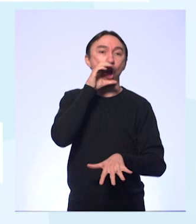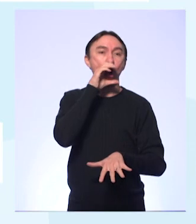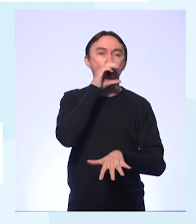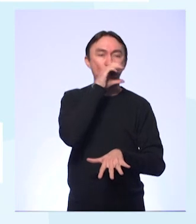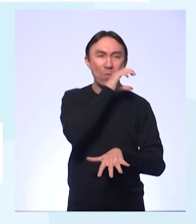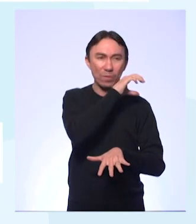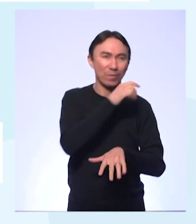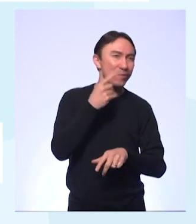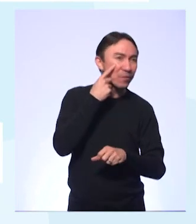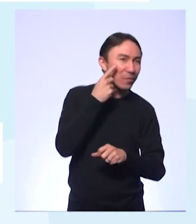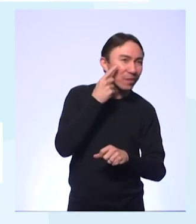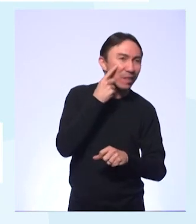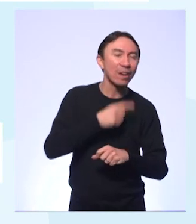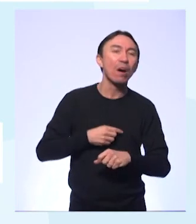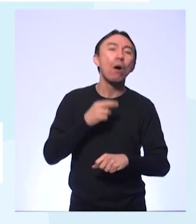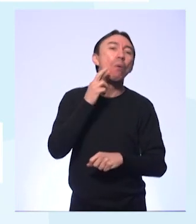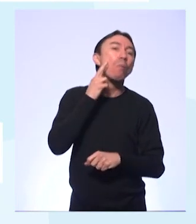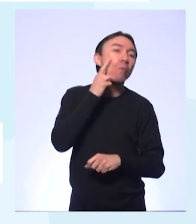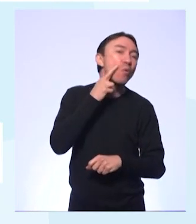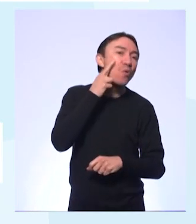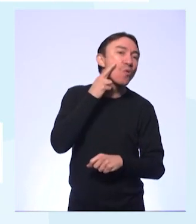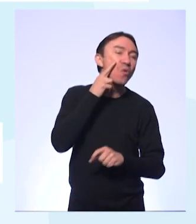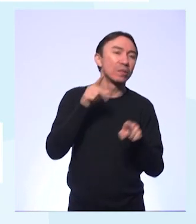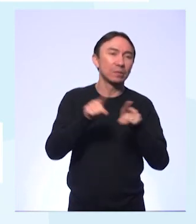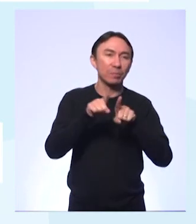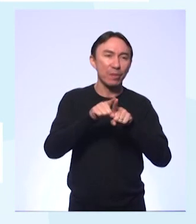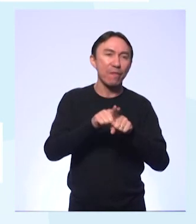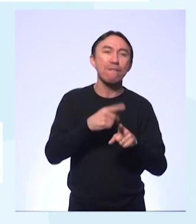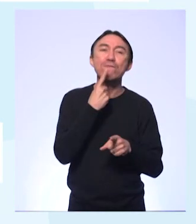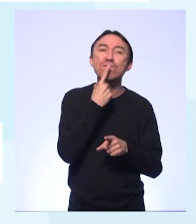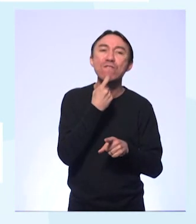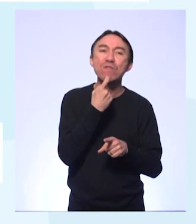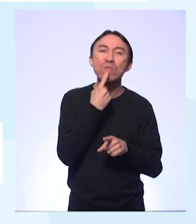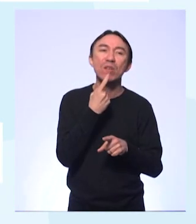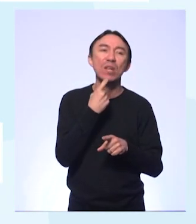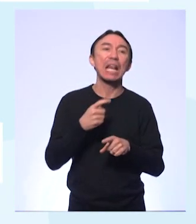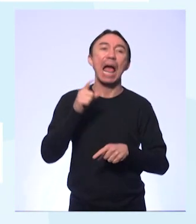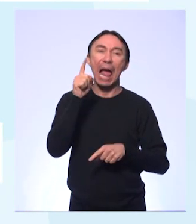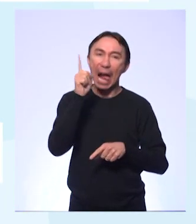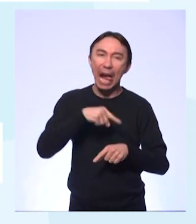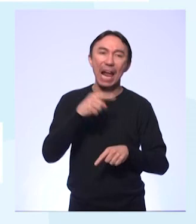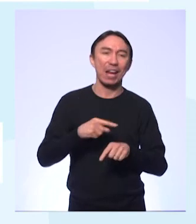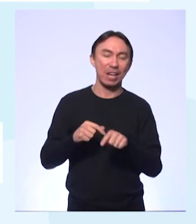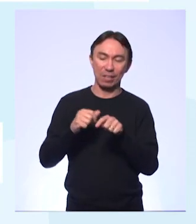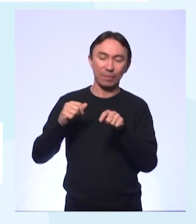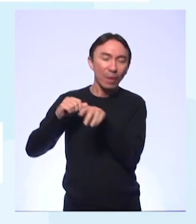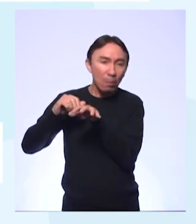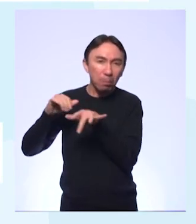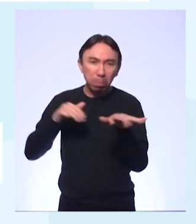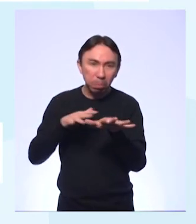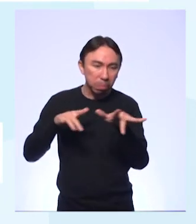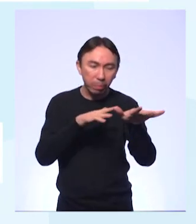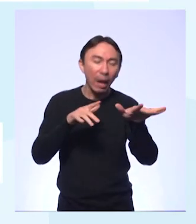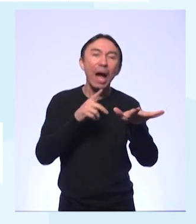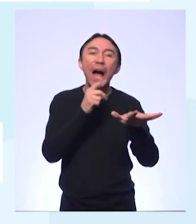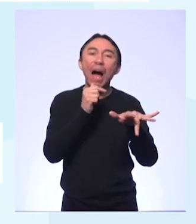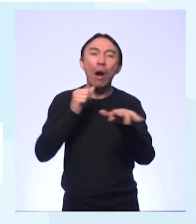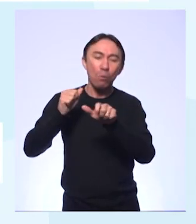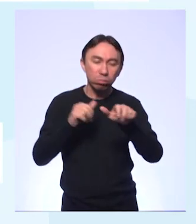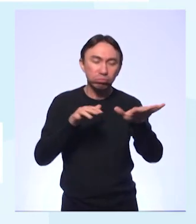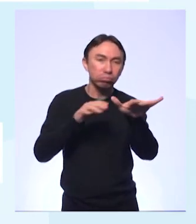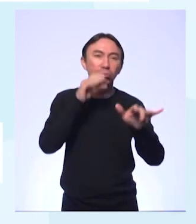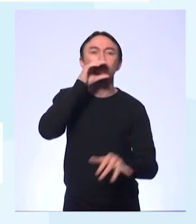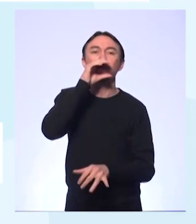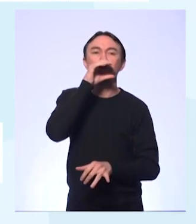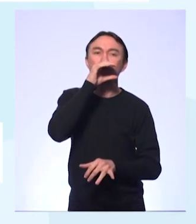aí rosa, né, e o vermelho são correntes quentes. Então a gente vê que ao redor da África o que mais tem são correntes